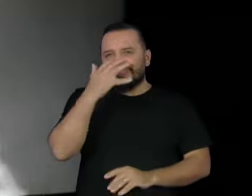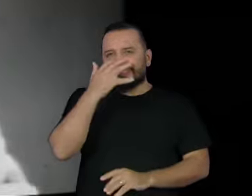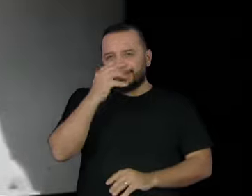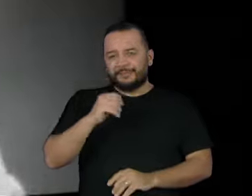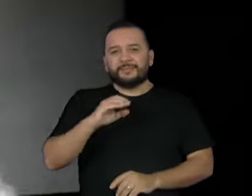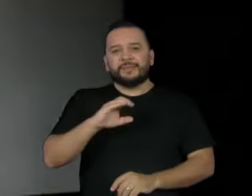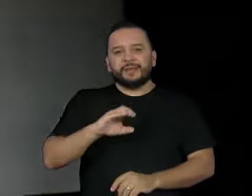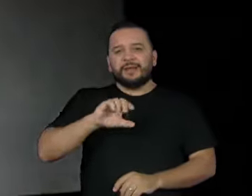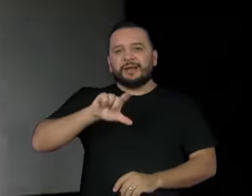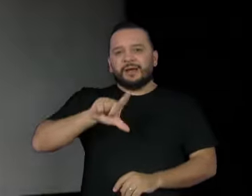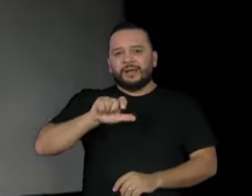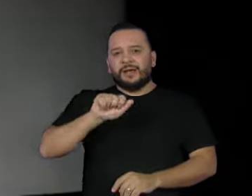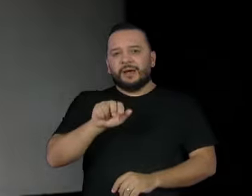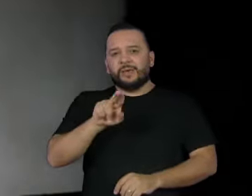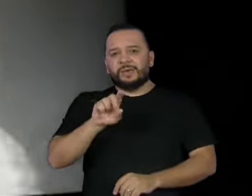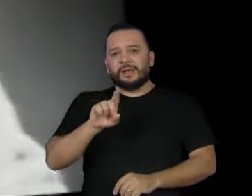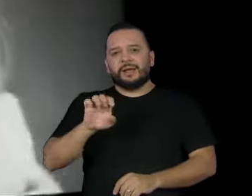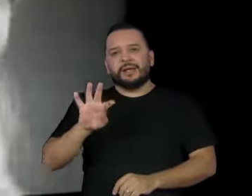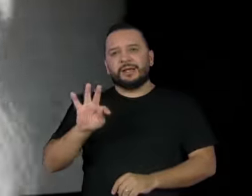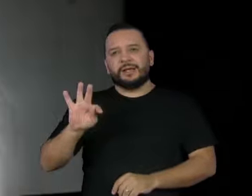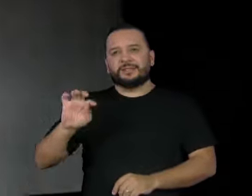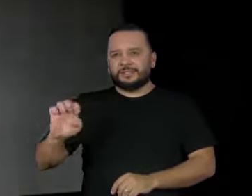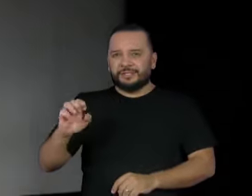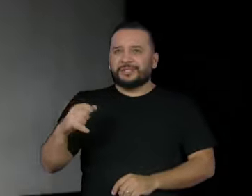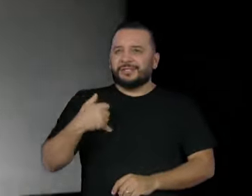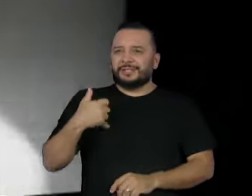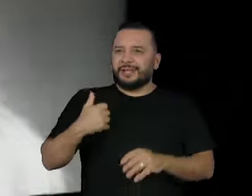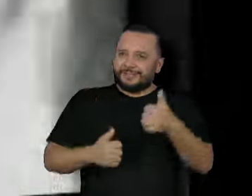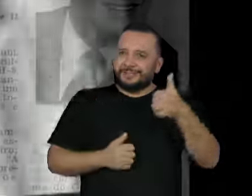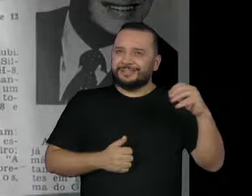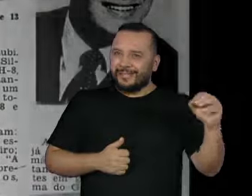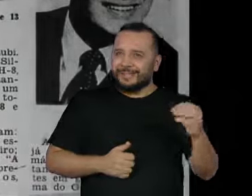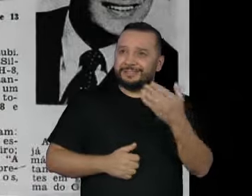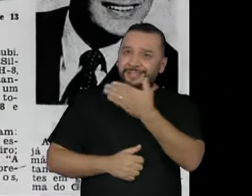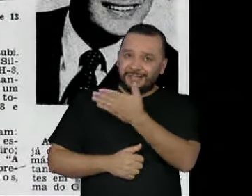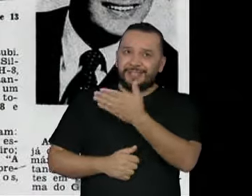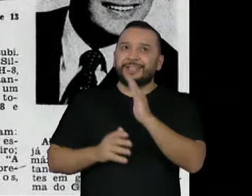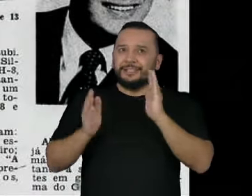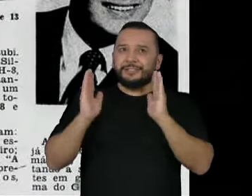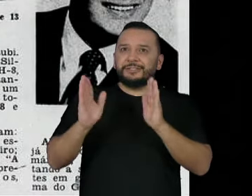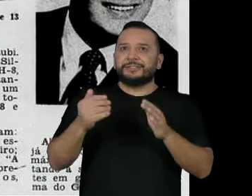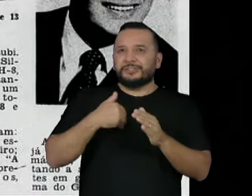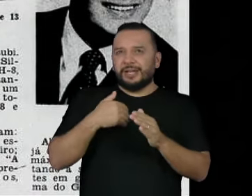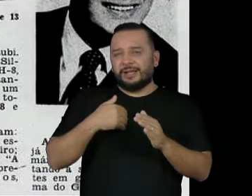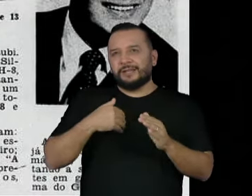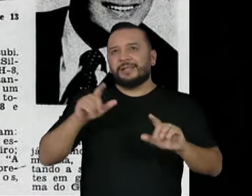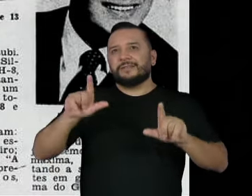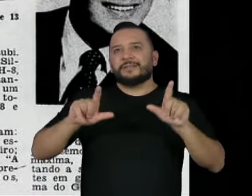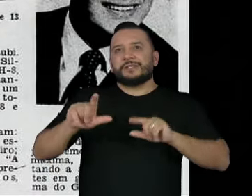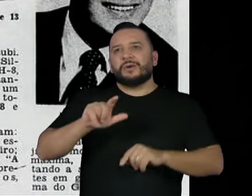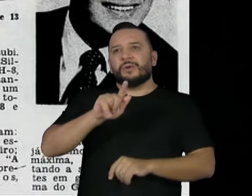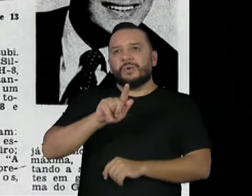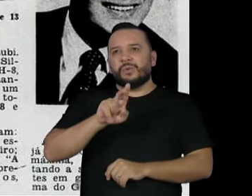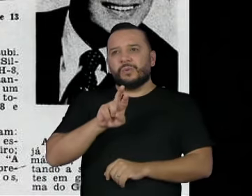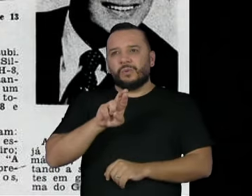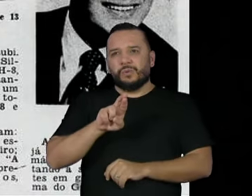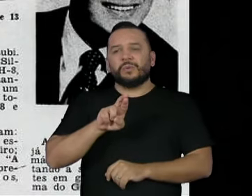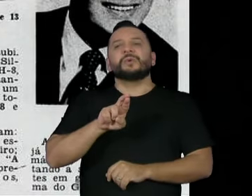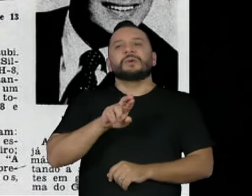Claudete tinha apenas 10 anos de idade quando participou como caloura do programa do Guri, do apresentador Silveira